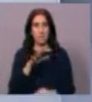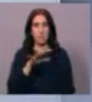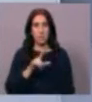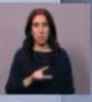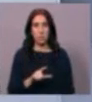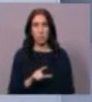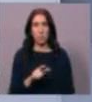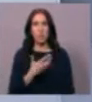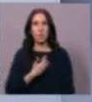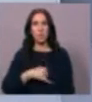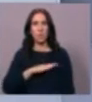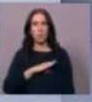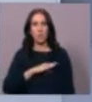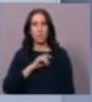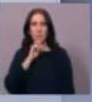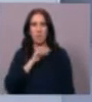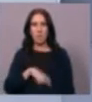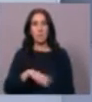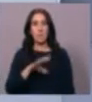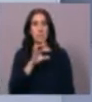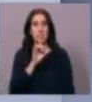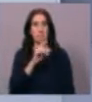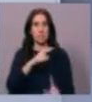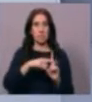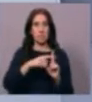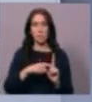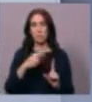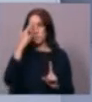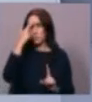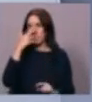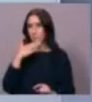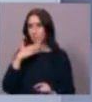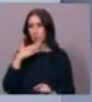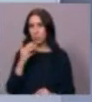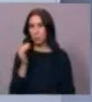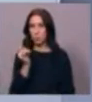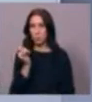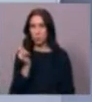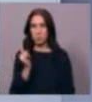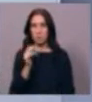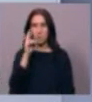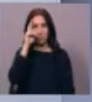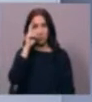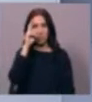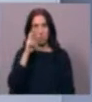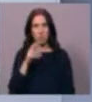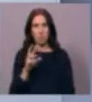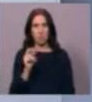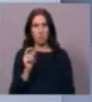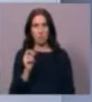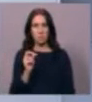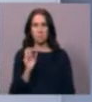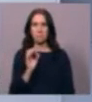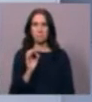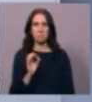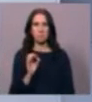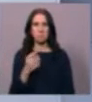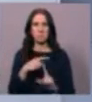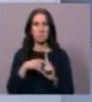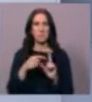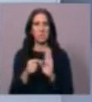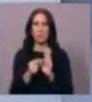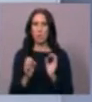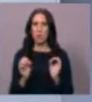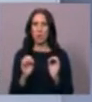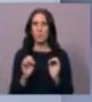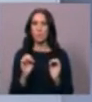e Coimbra chegam aos 16 graus Celsius, Castelo Branco 12, Porto Alegre 13 e praticamente não houve temperaturas negativas,